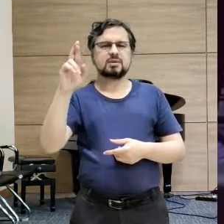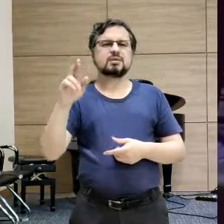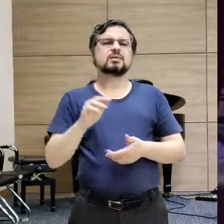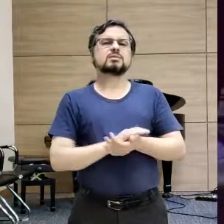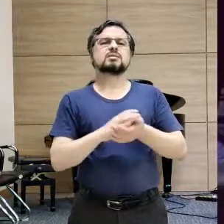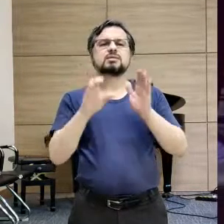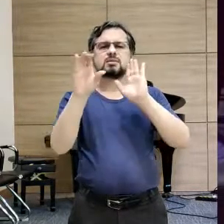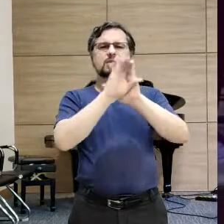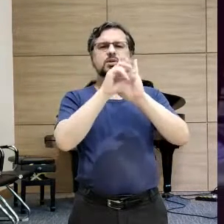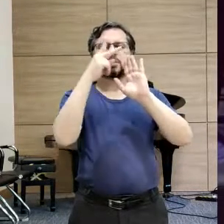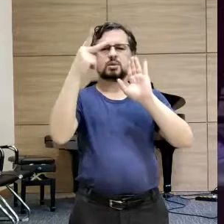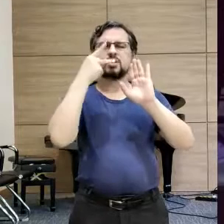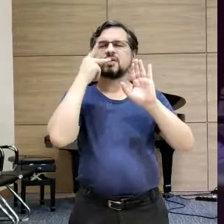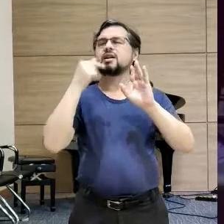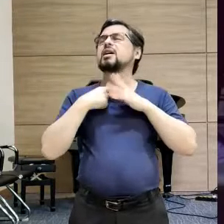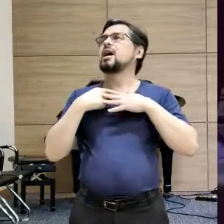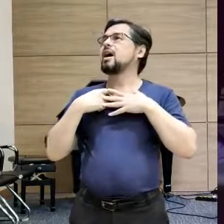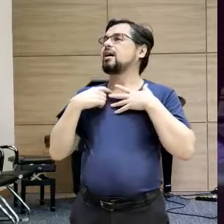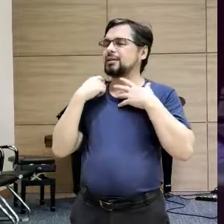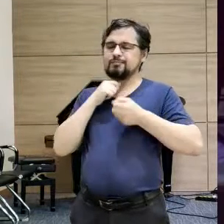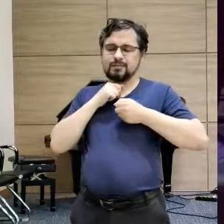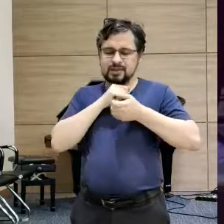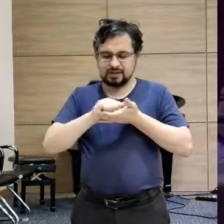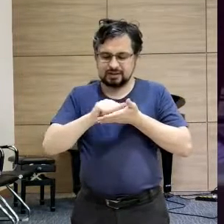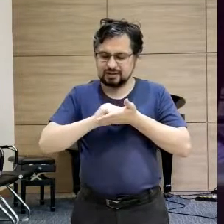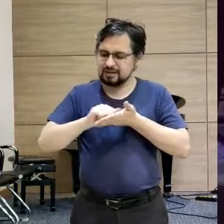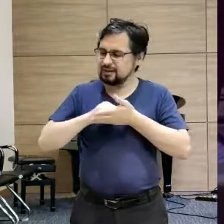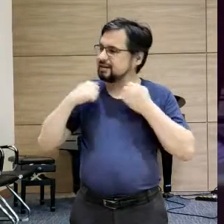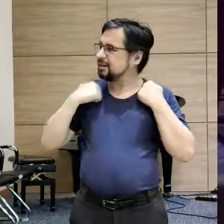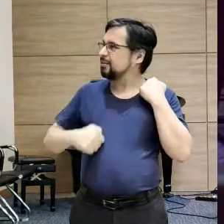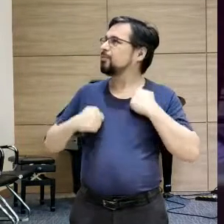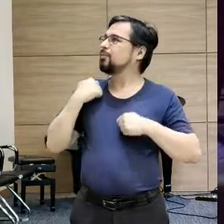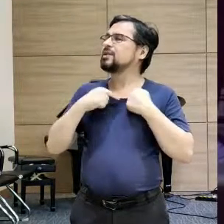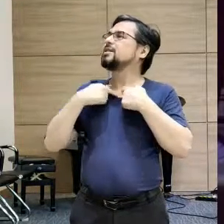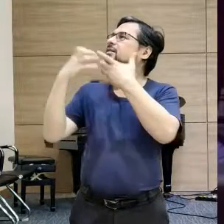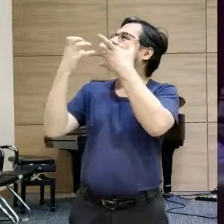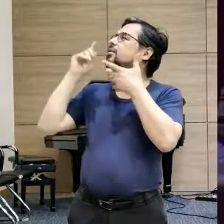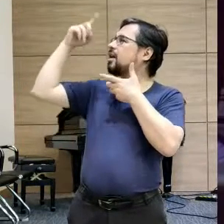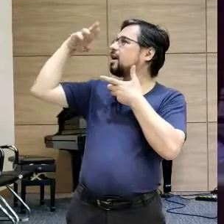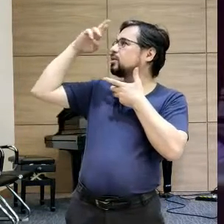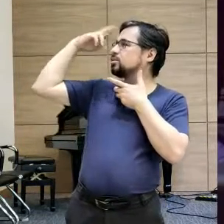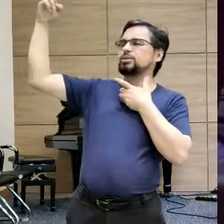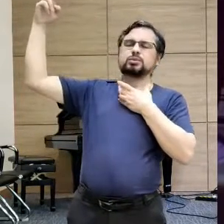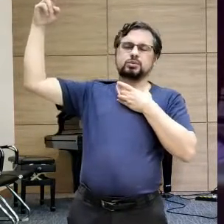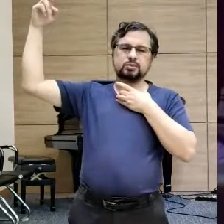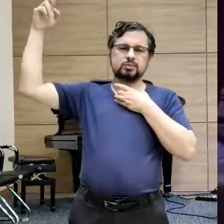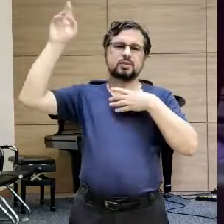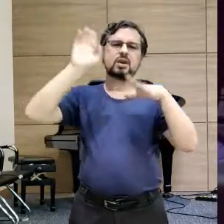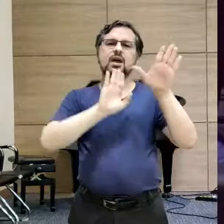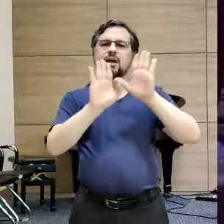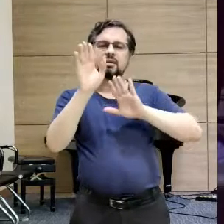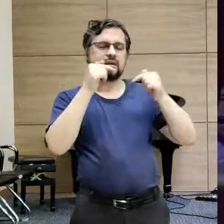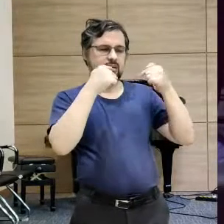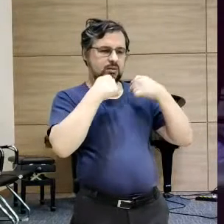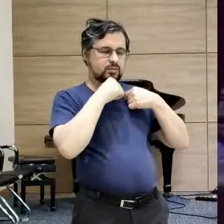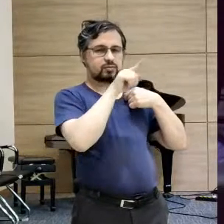a limpeza que eu quero é a limpeza do Senhor, porque, como vai dizer Jeremias, Jeremias diz, ainda que você, que